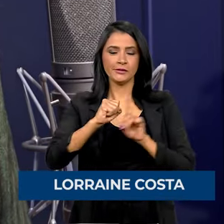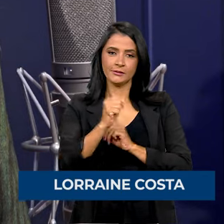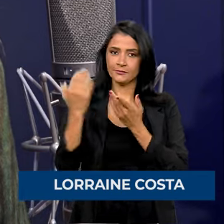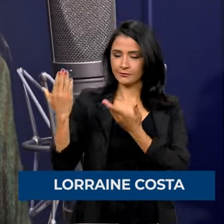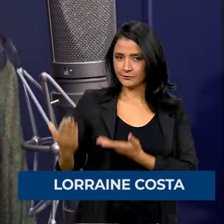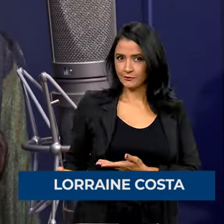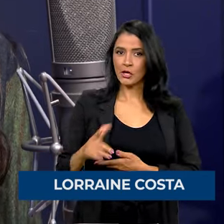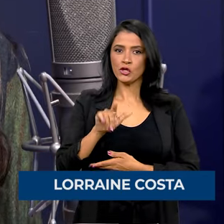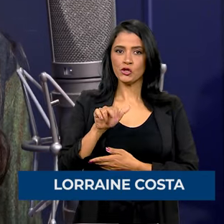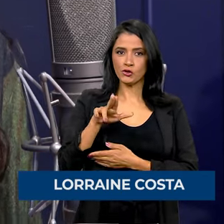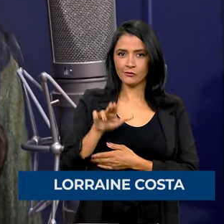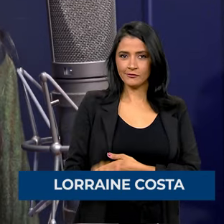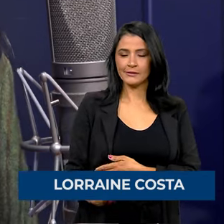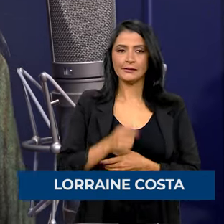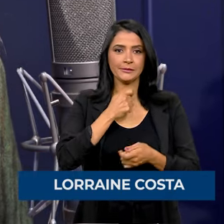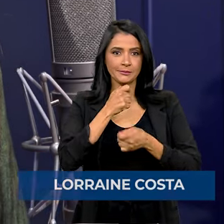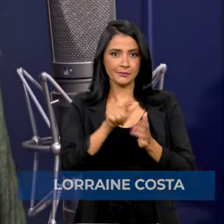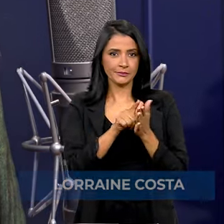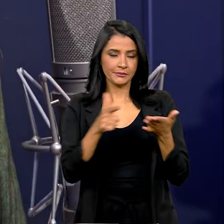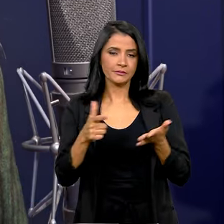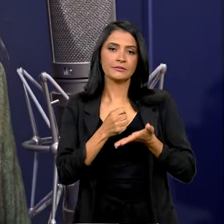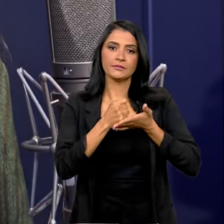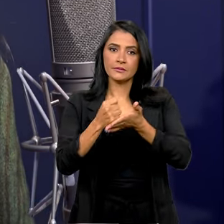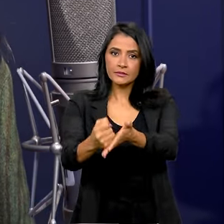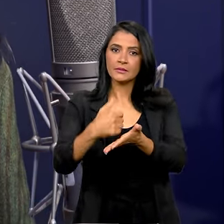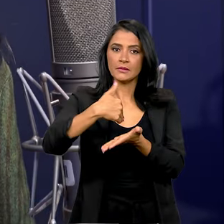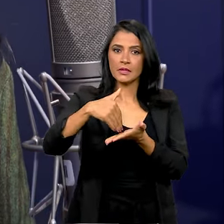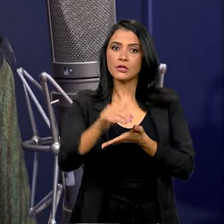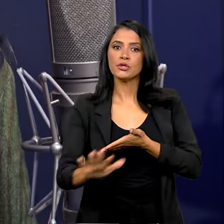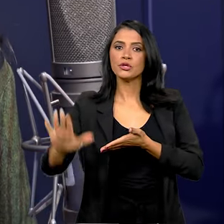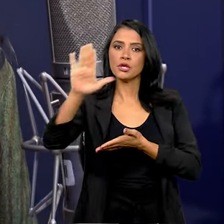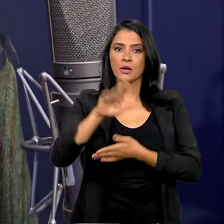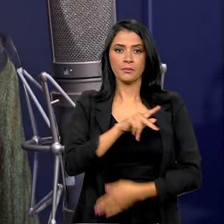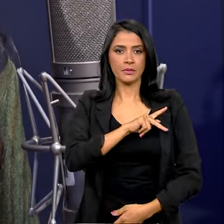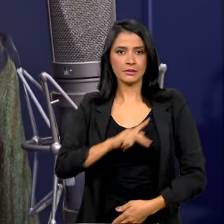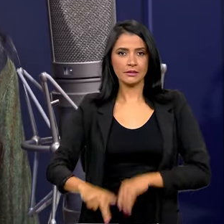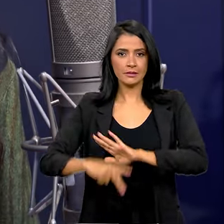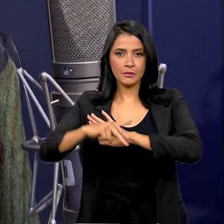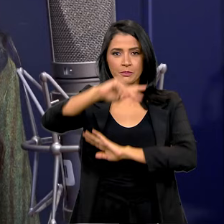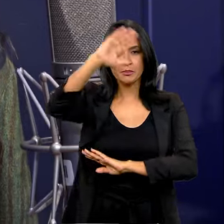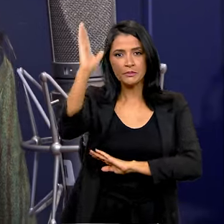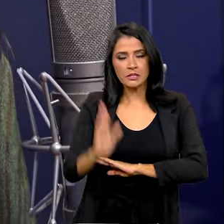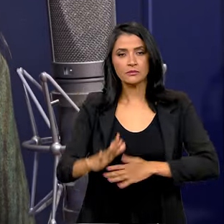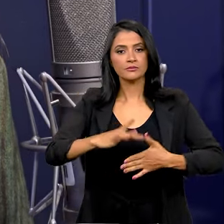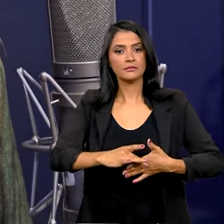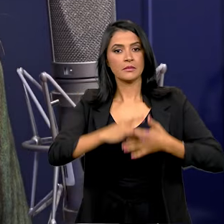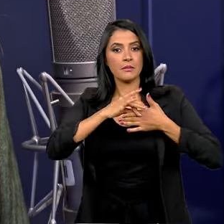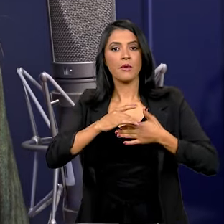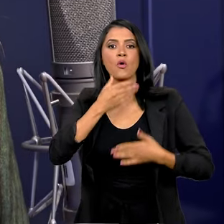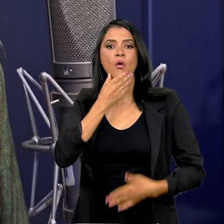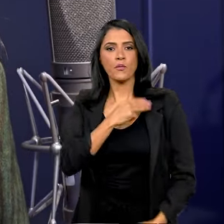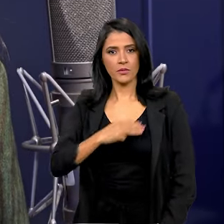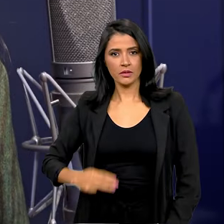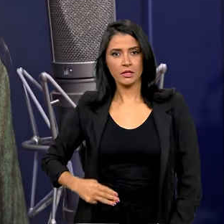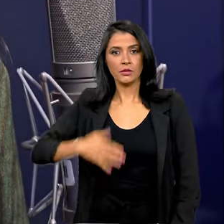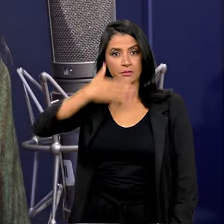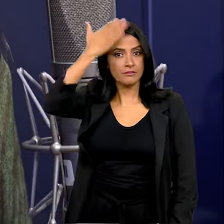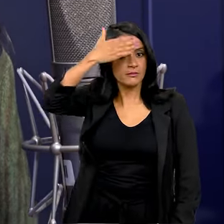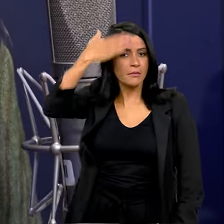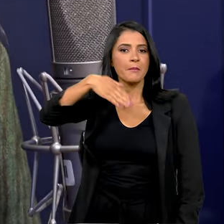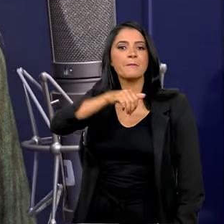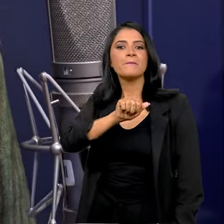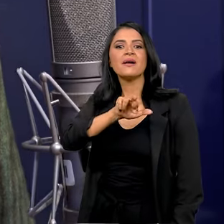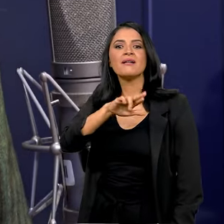tes jornalista assessora da Secretaria Geral da presidência da república liderada pelo Ministro Márcio